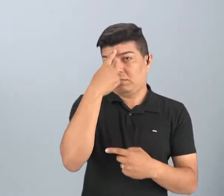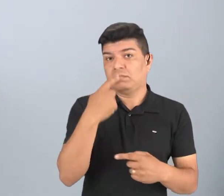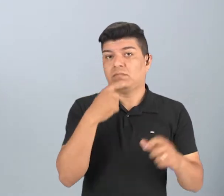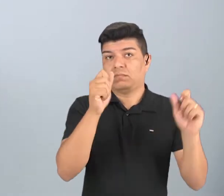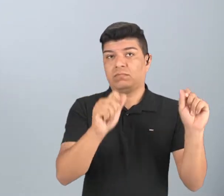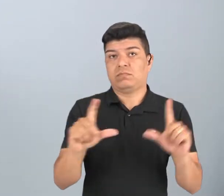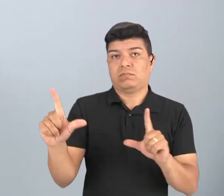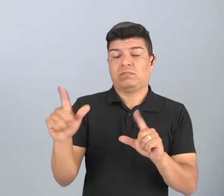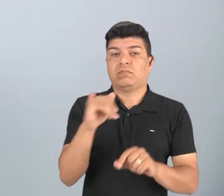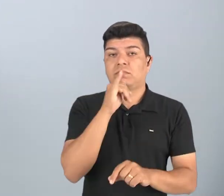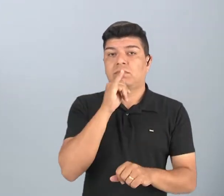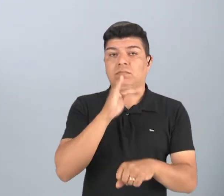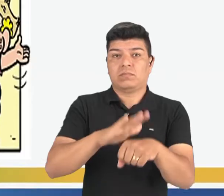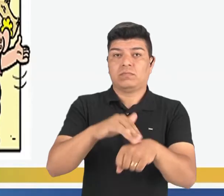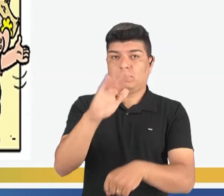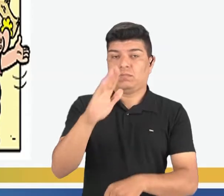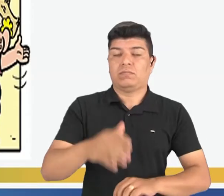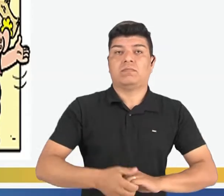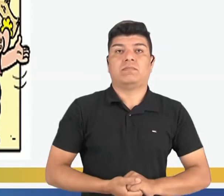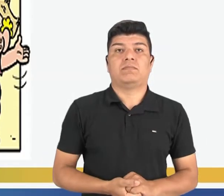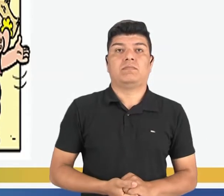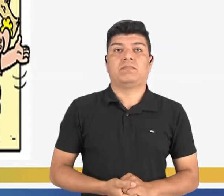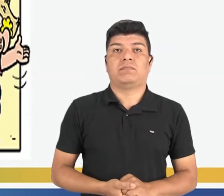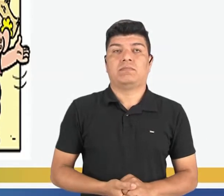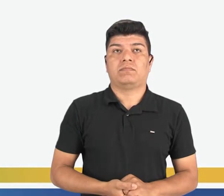ver mais exemplos aí. Acompanhe na tela.